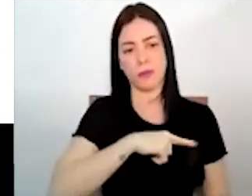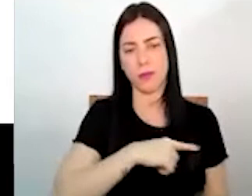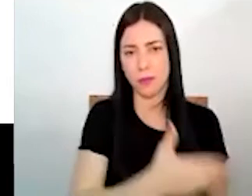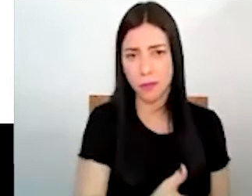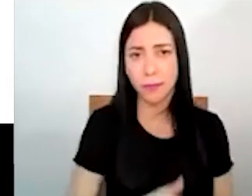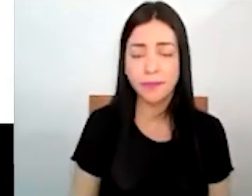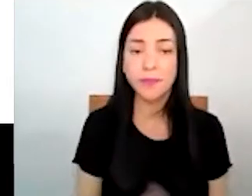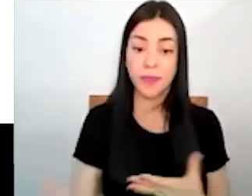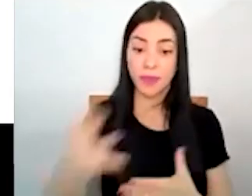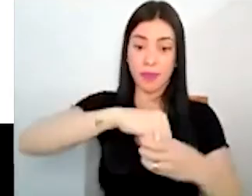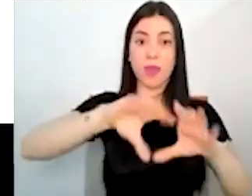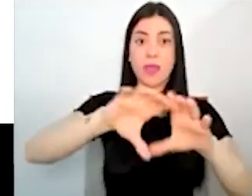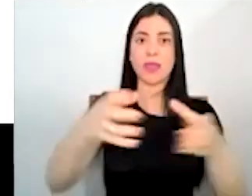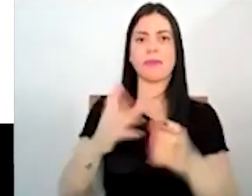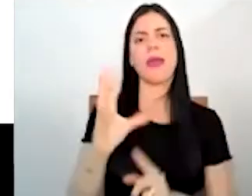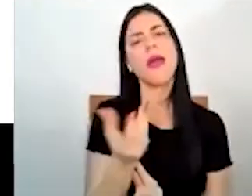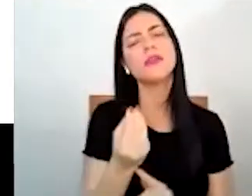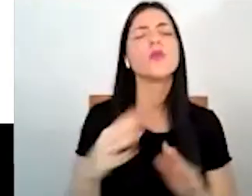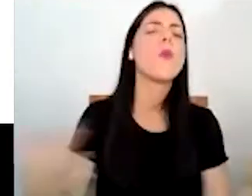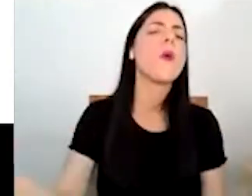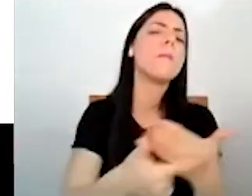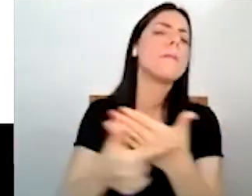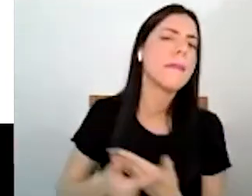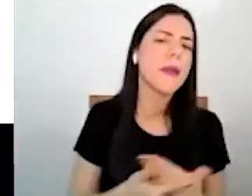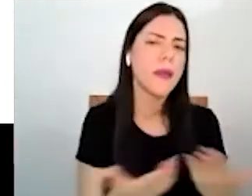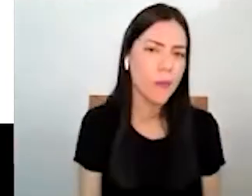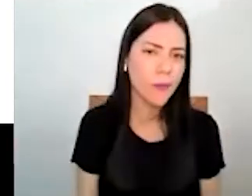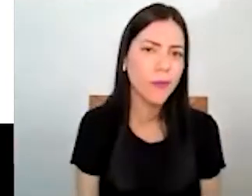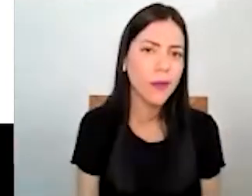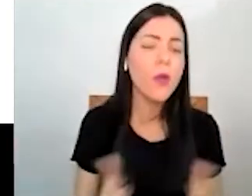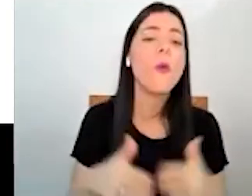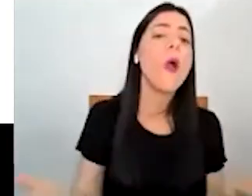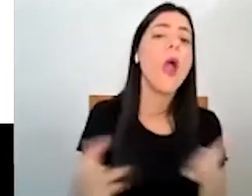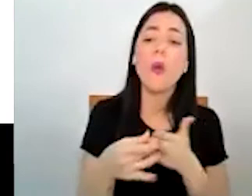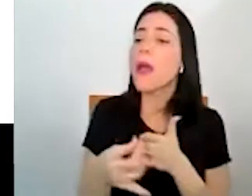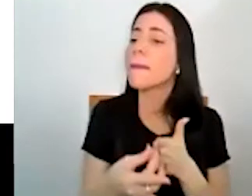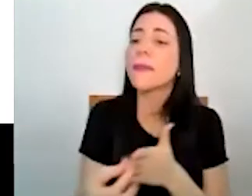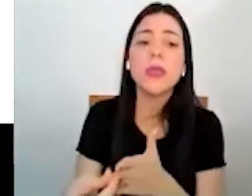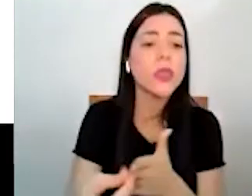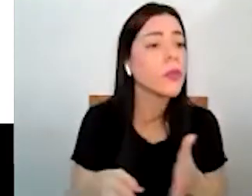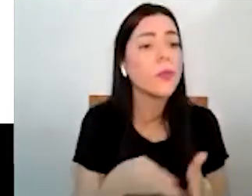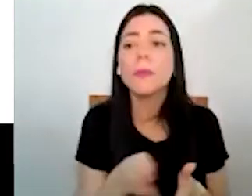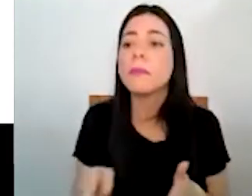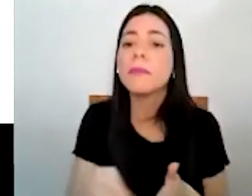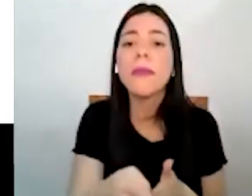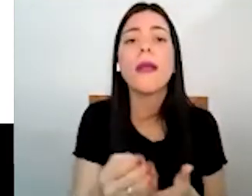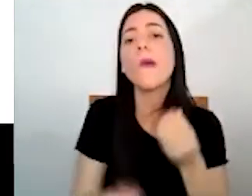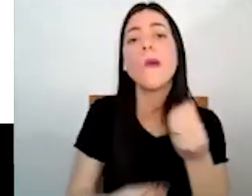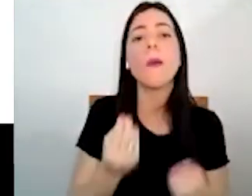entender dentro da própria equipe de arte quais os papéis e quais as direções que cada um de nós ali ia